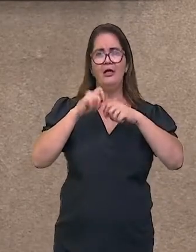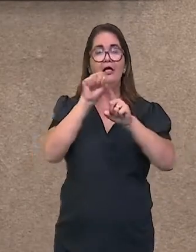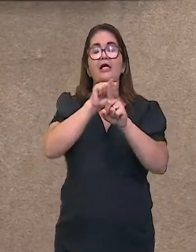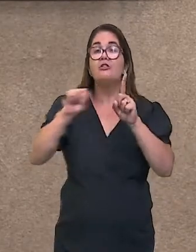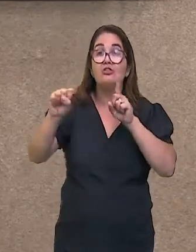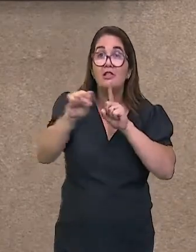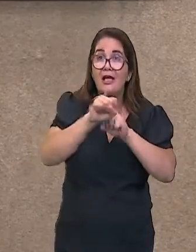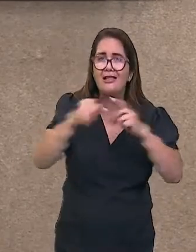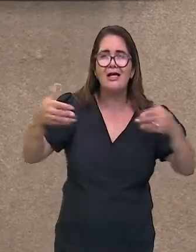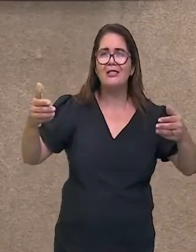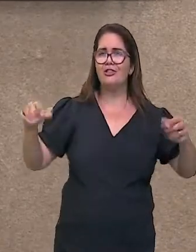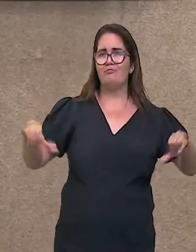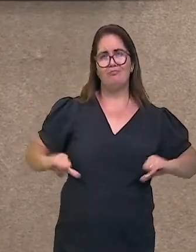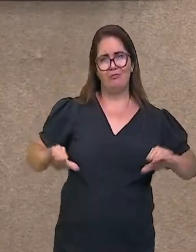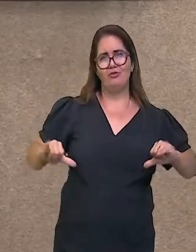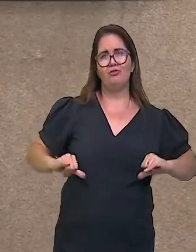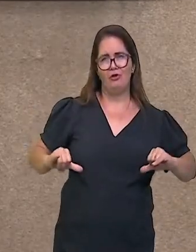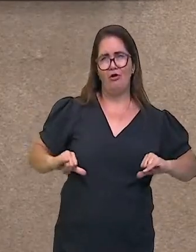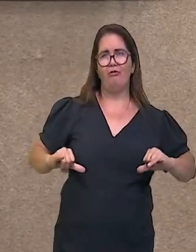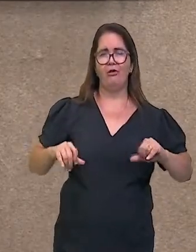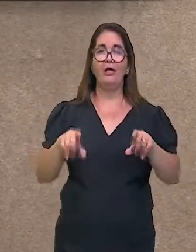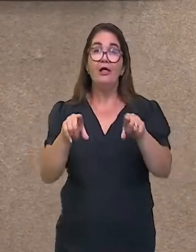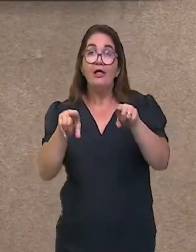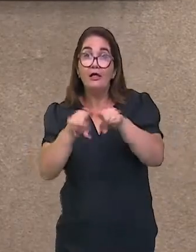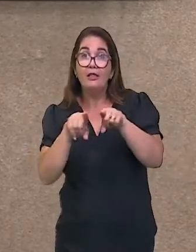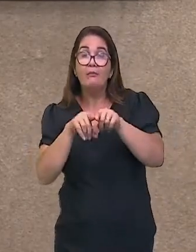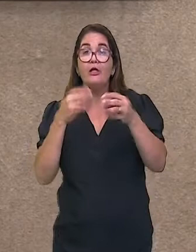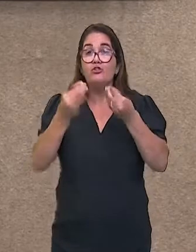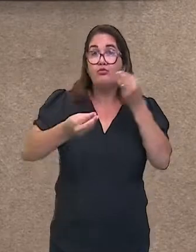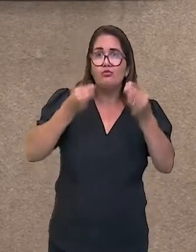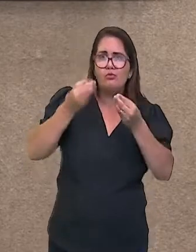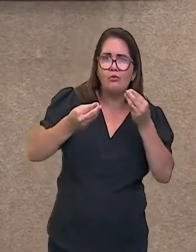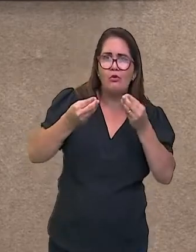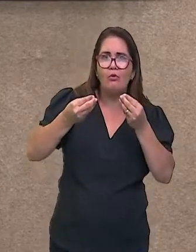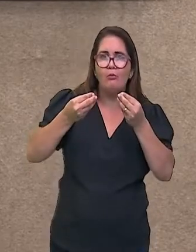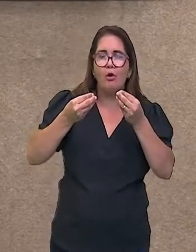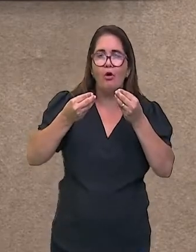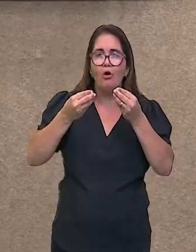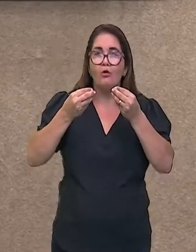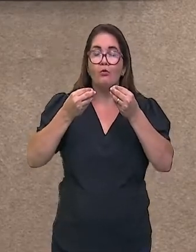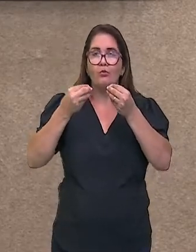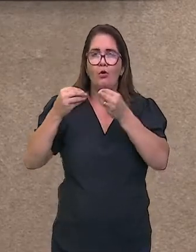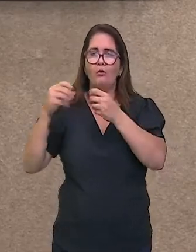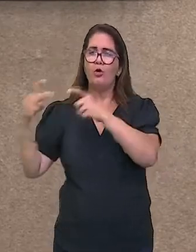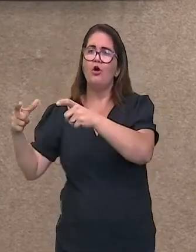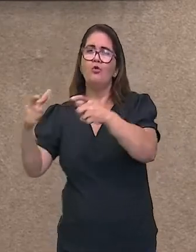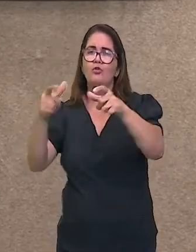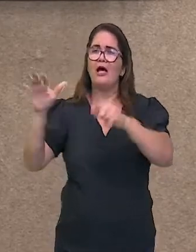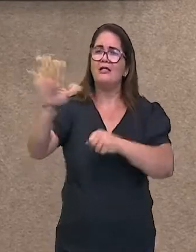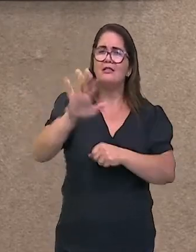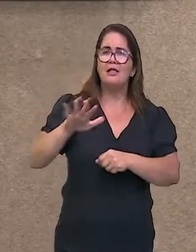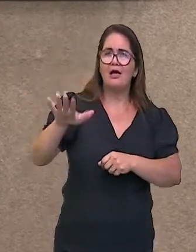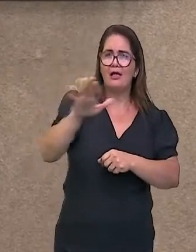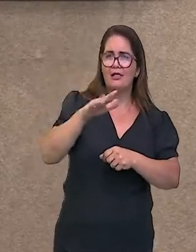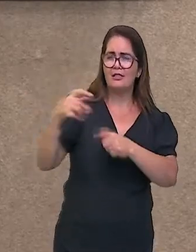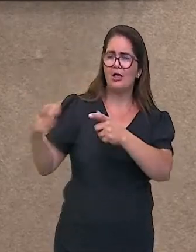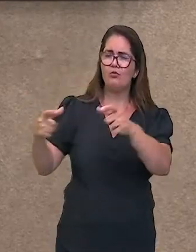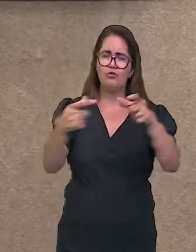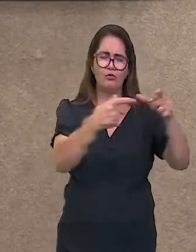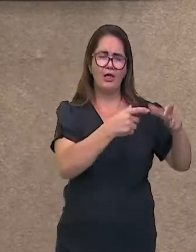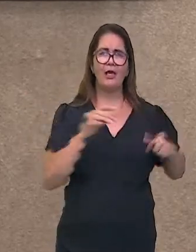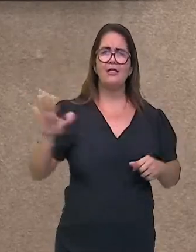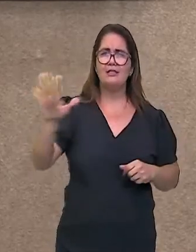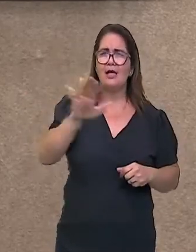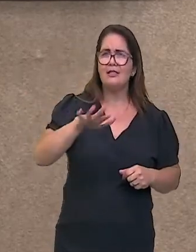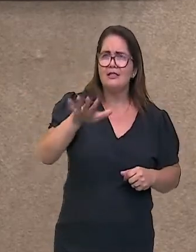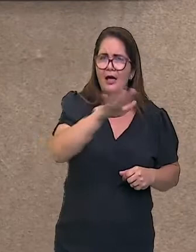sistema político, social de um país, também interfere nos outros